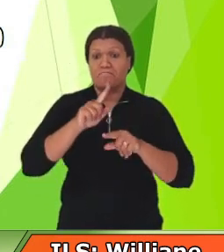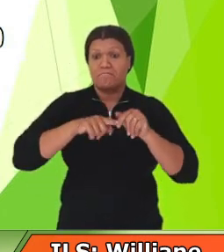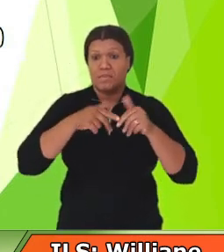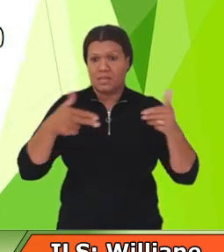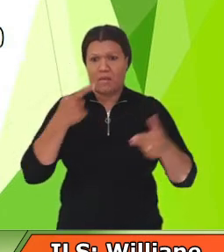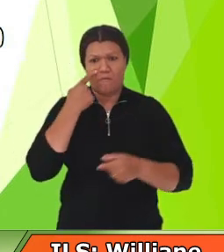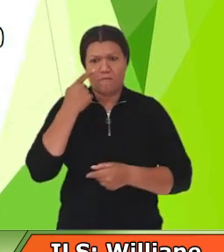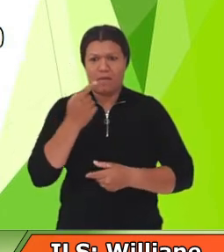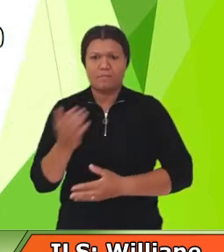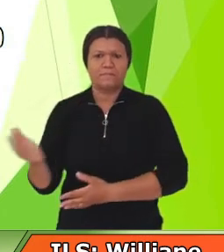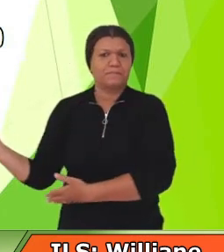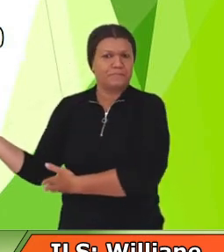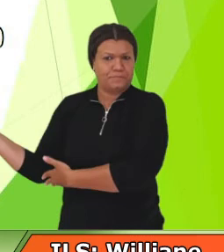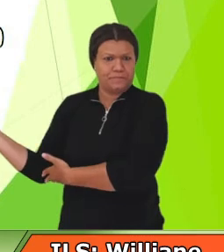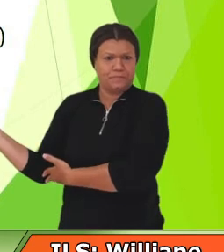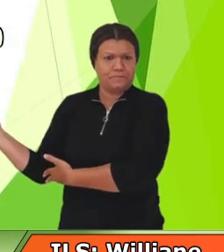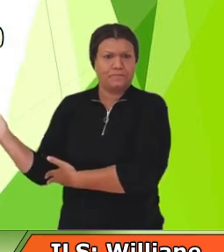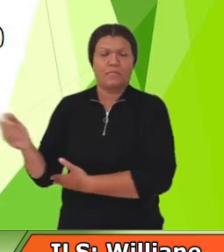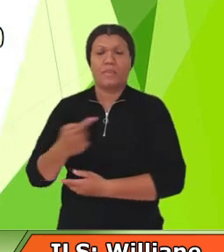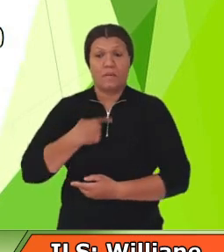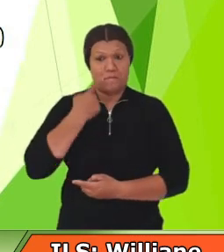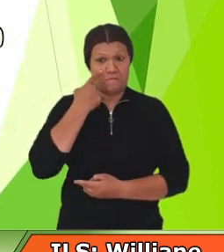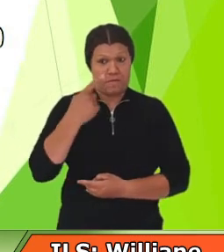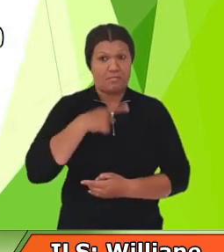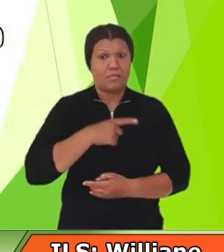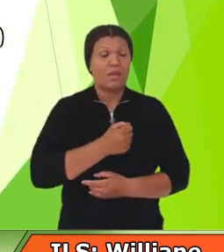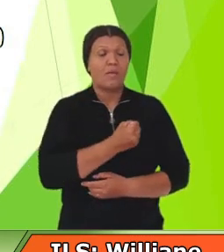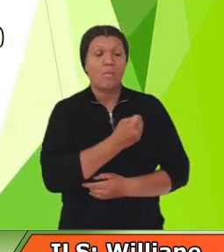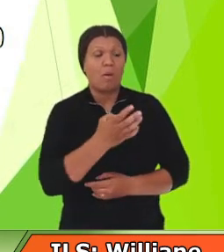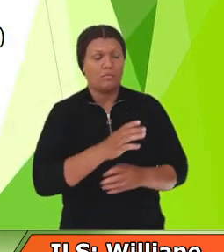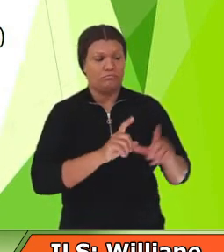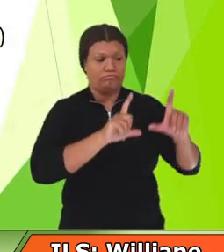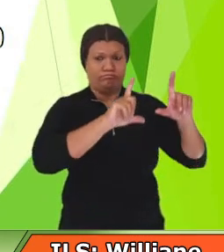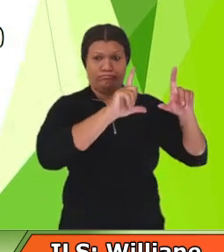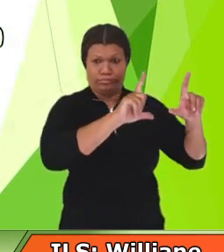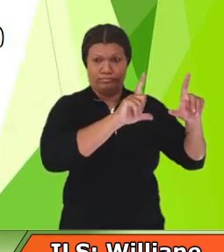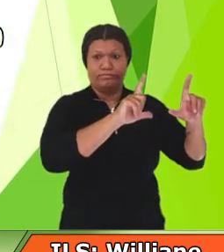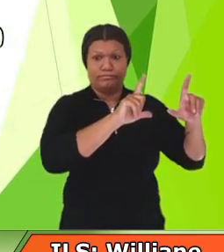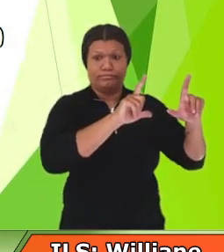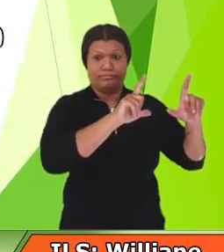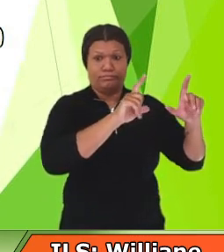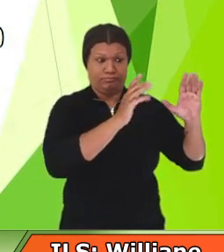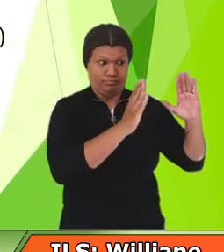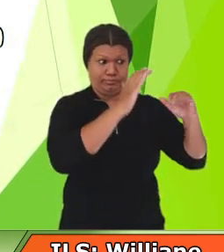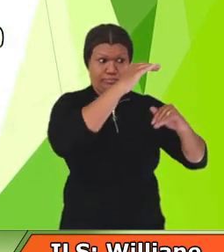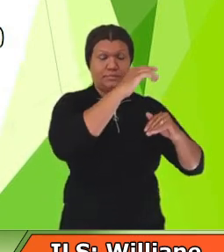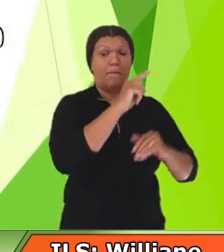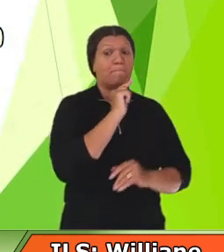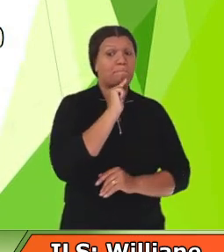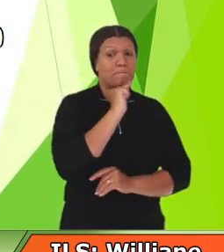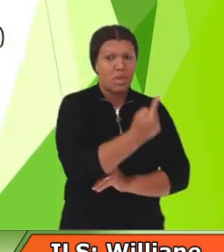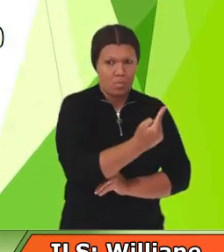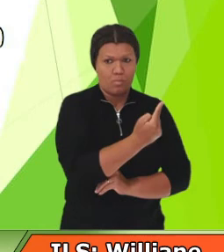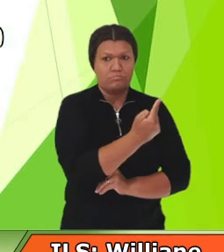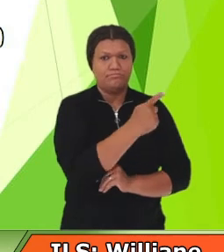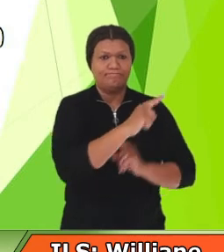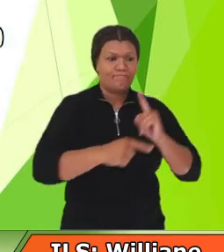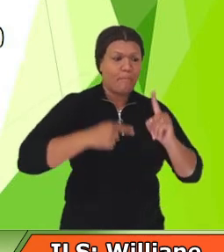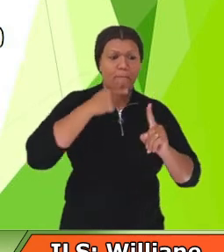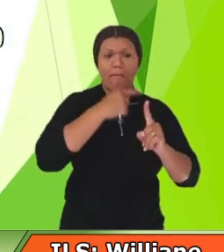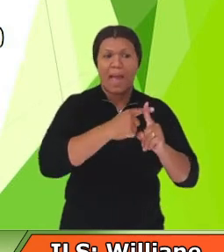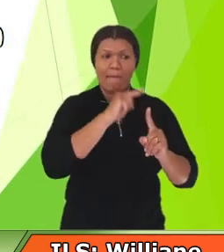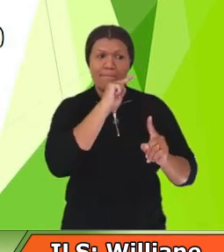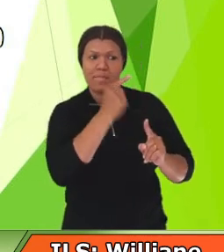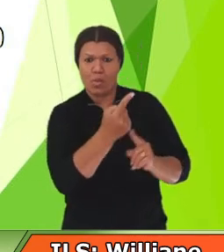dourado. Aqui nós temos 1.000, que nós temos um cubo, outro cubo, 1.000,